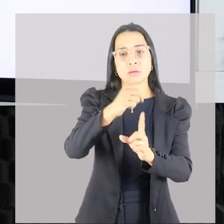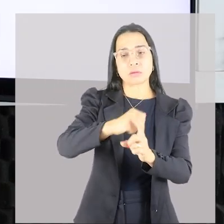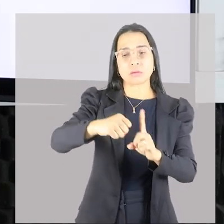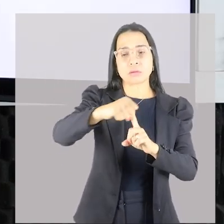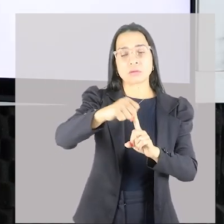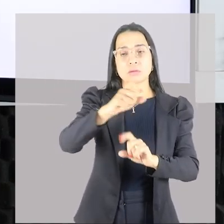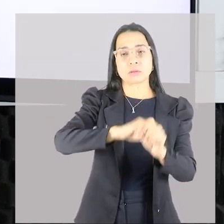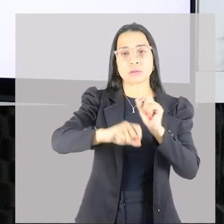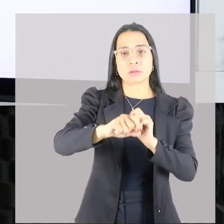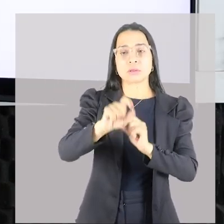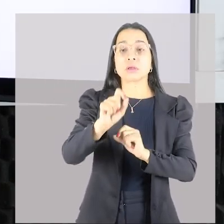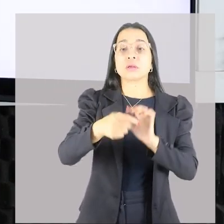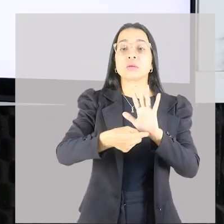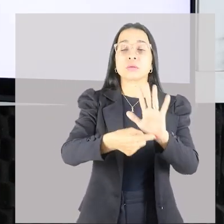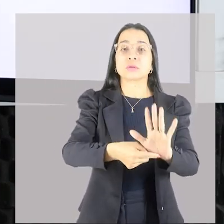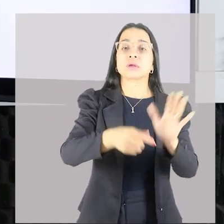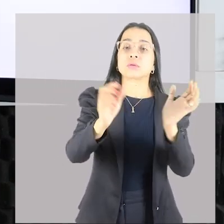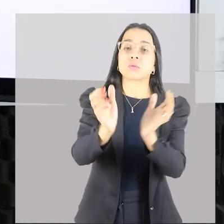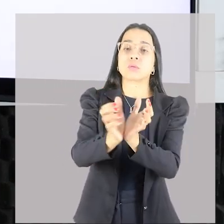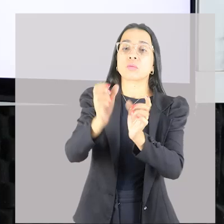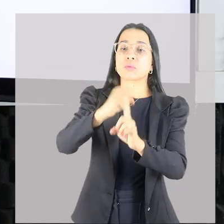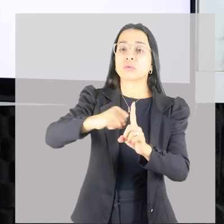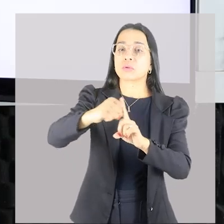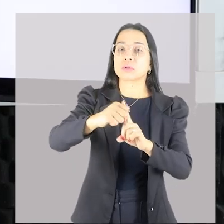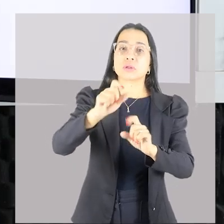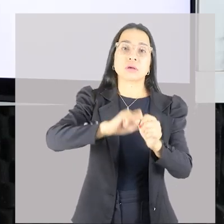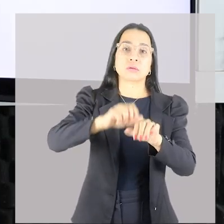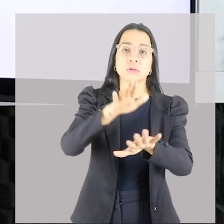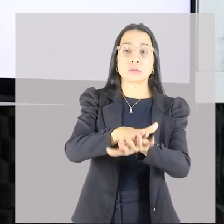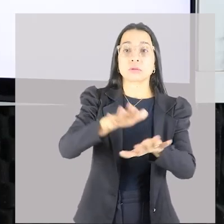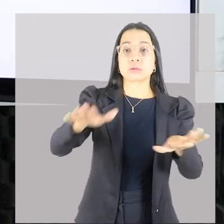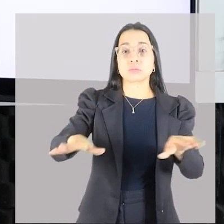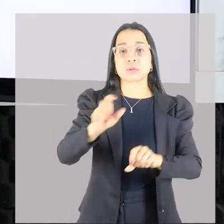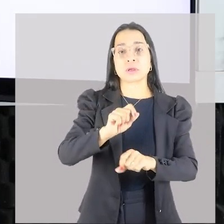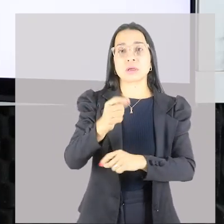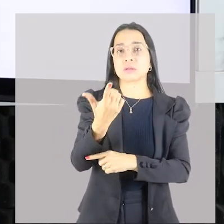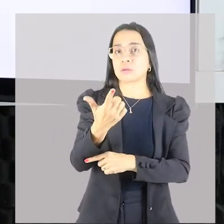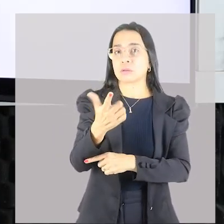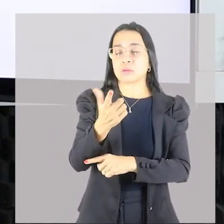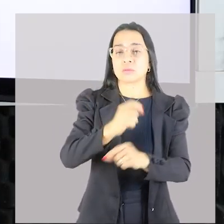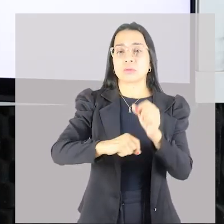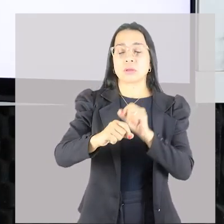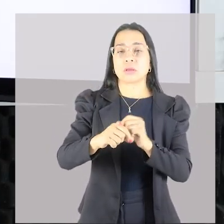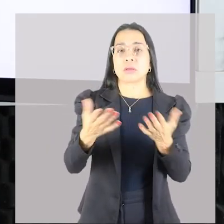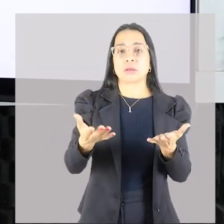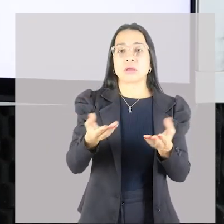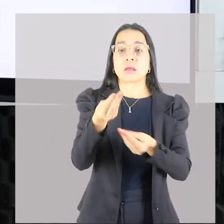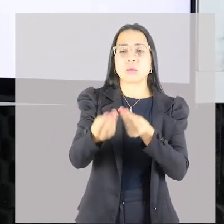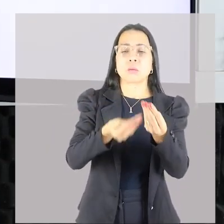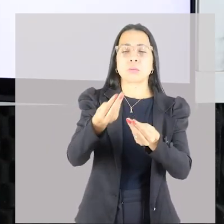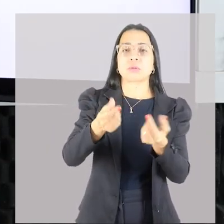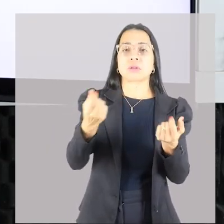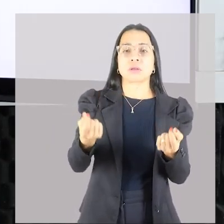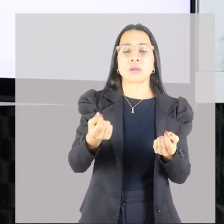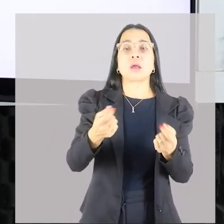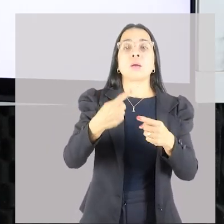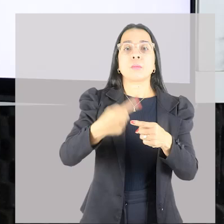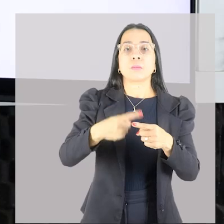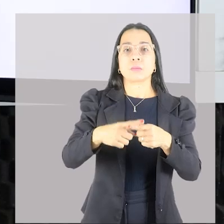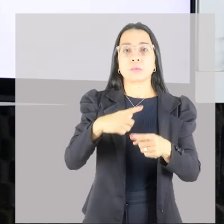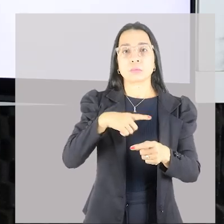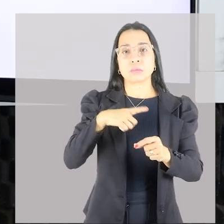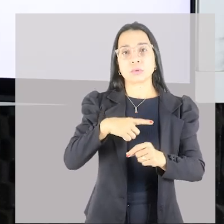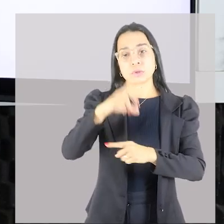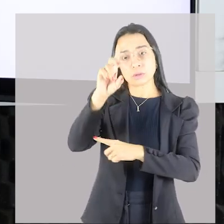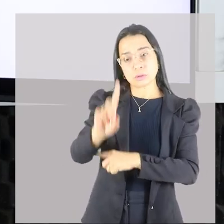mostrar que aquele grupo social que está sendo discriminado não tem que ser discriminado, porque ele tem direito igual aos outros e tudo. Então é uma forma de